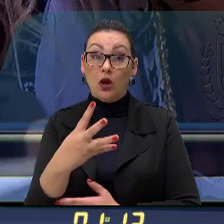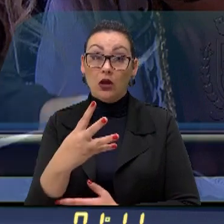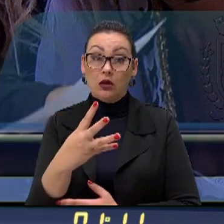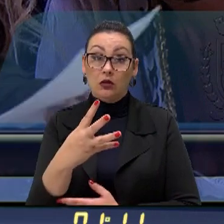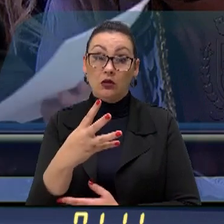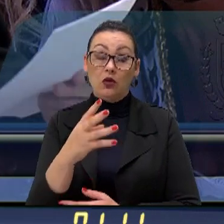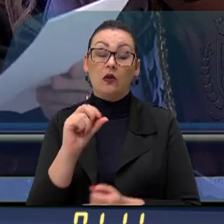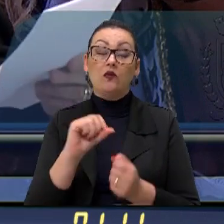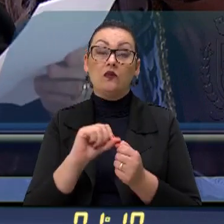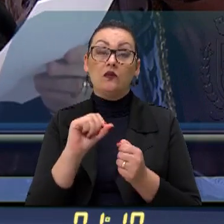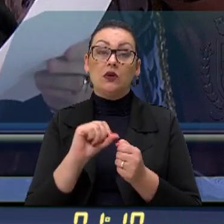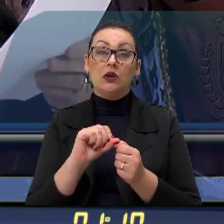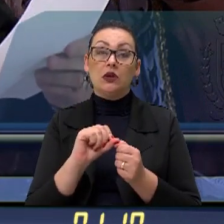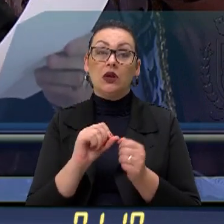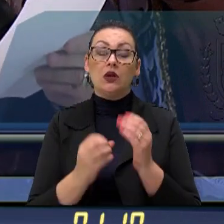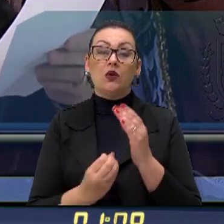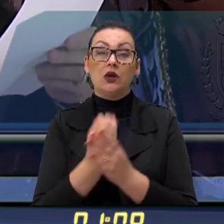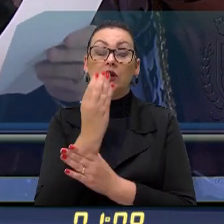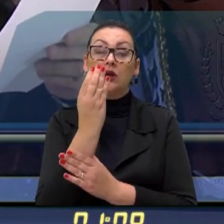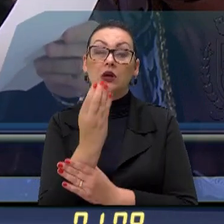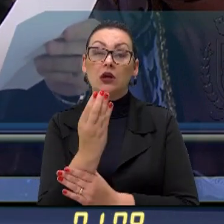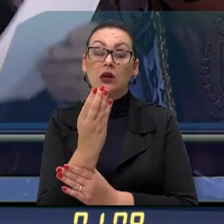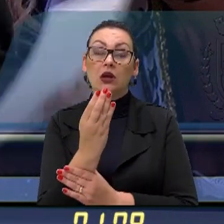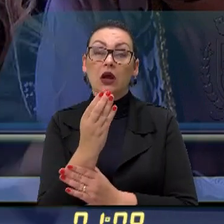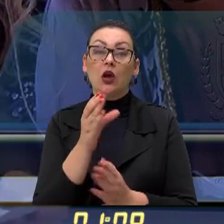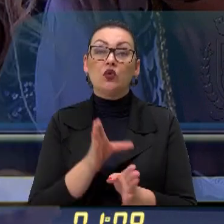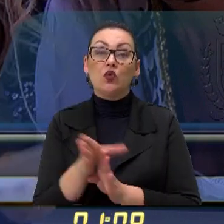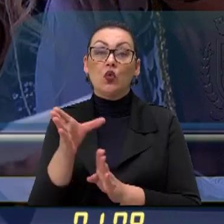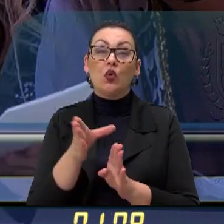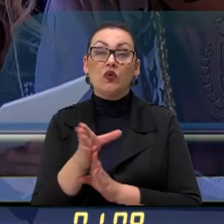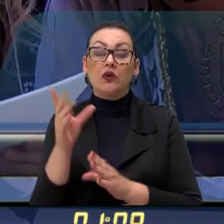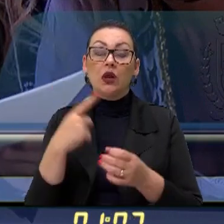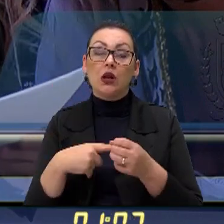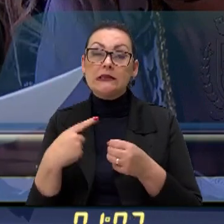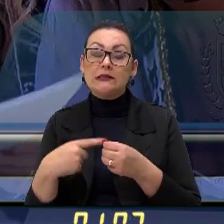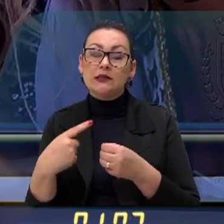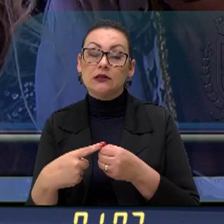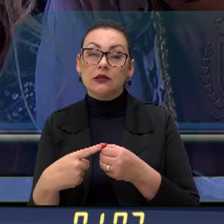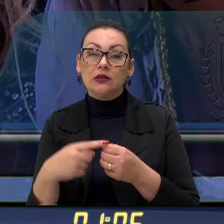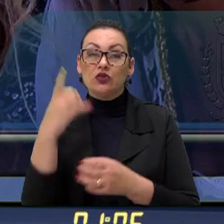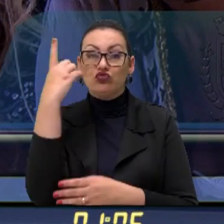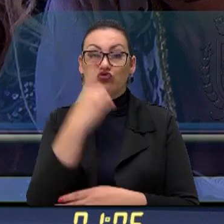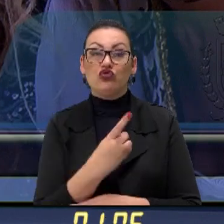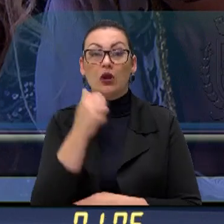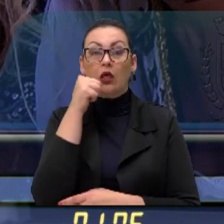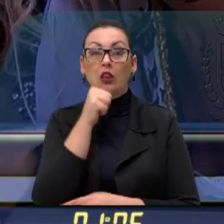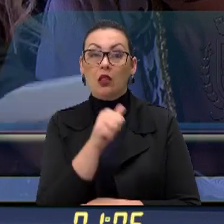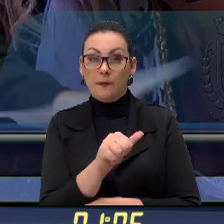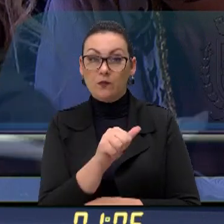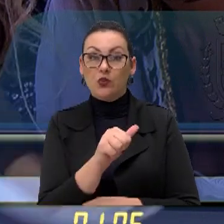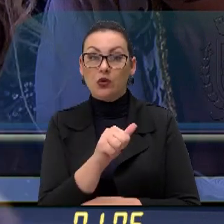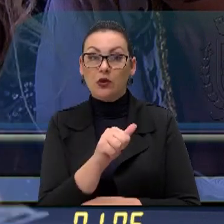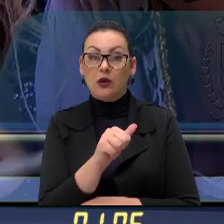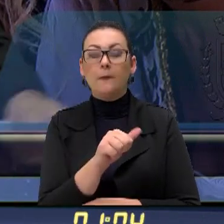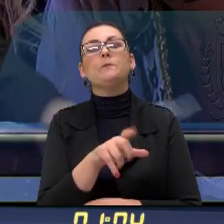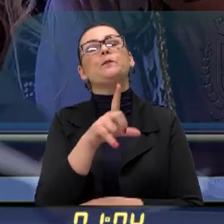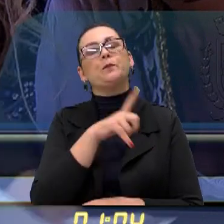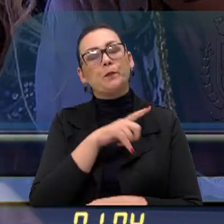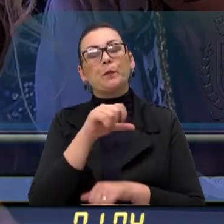1994, quando foi criado o Conselho Municipal dos Direitos da Mulher. Lógico,